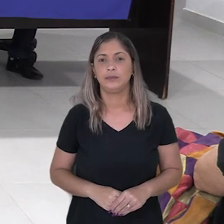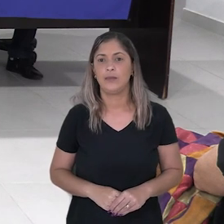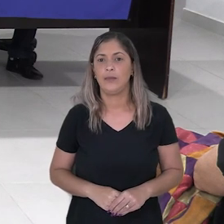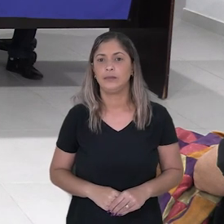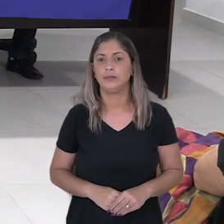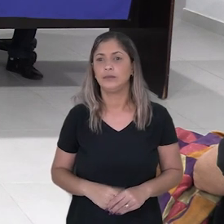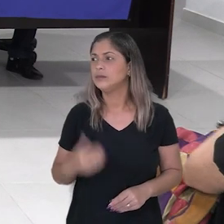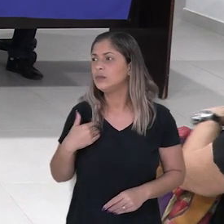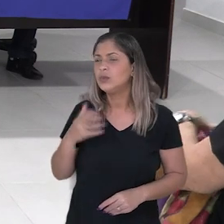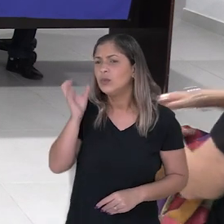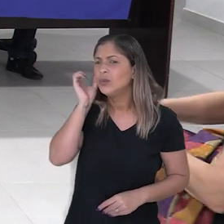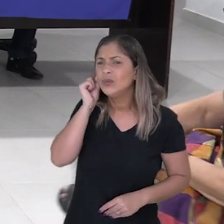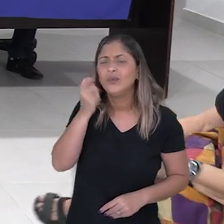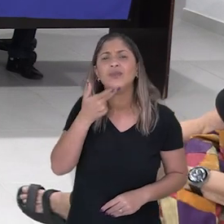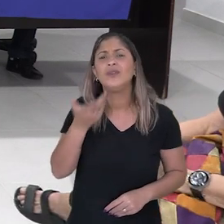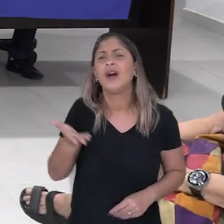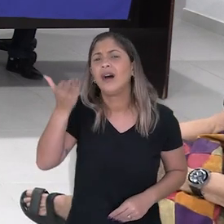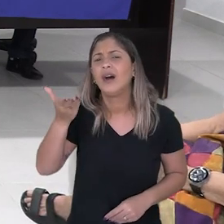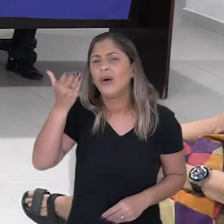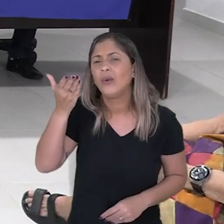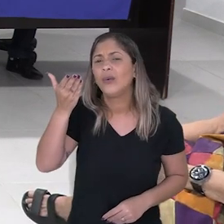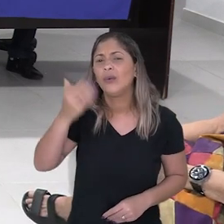Não estou escutando, fale alto.